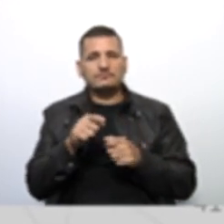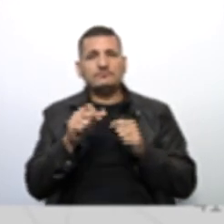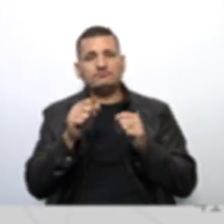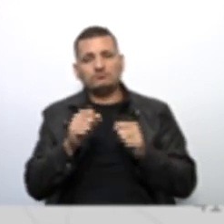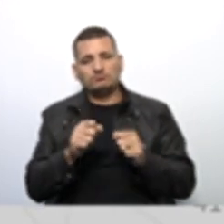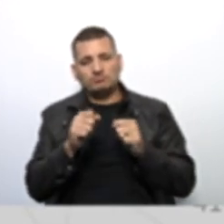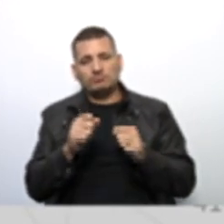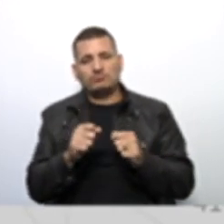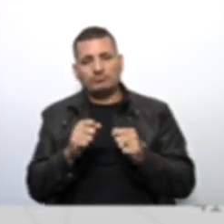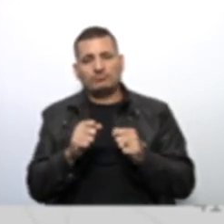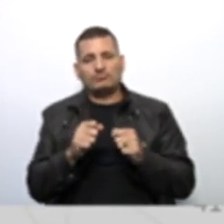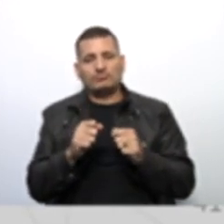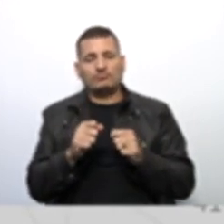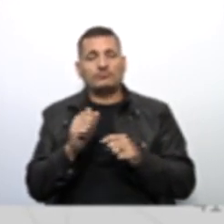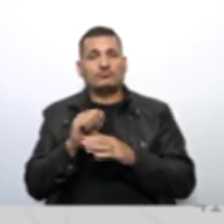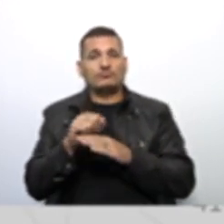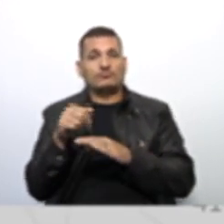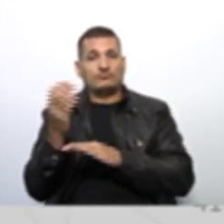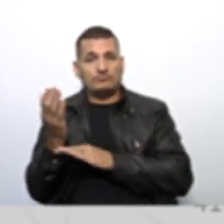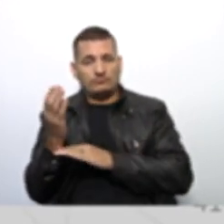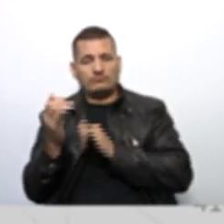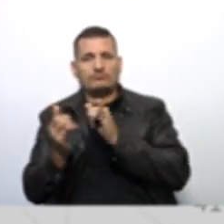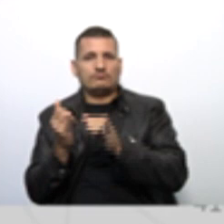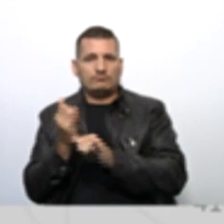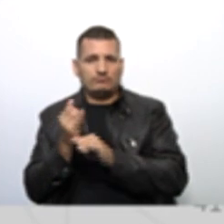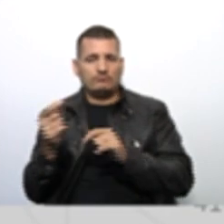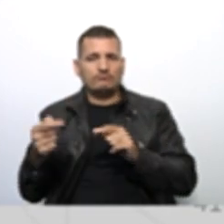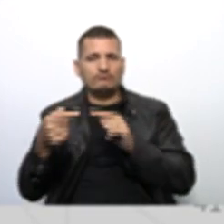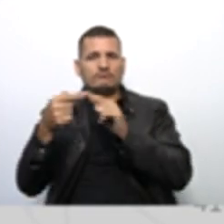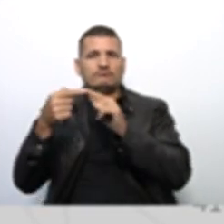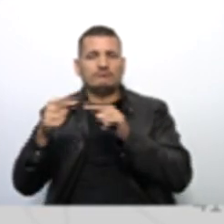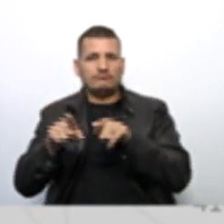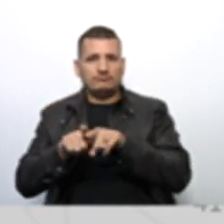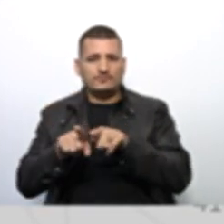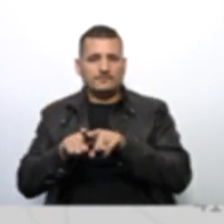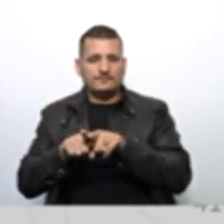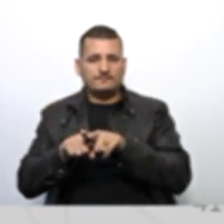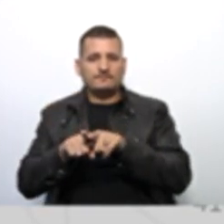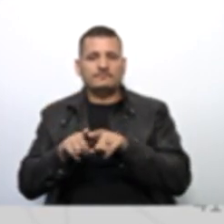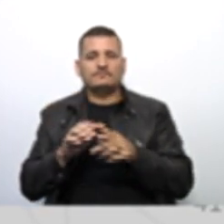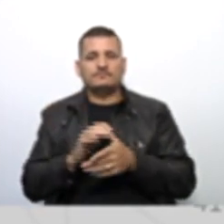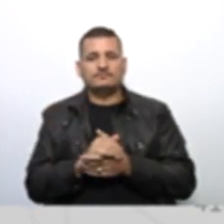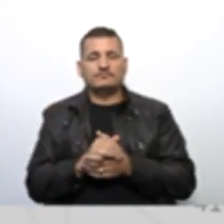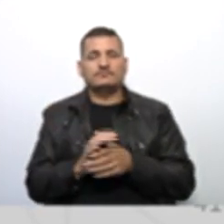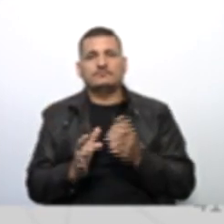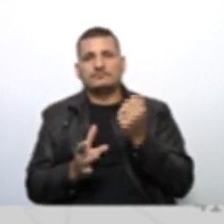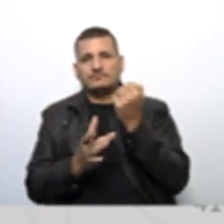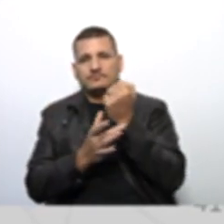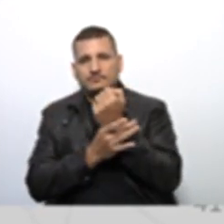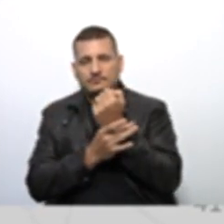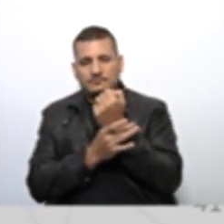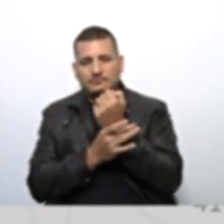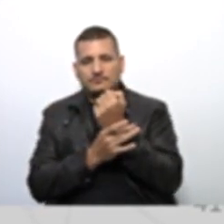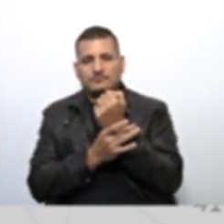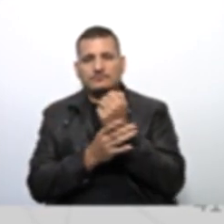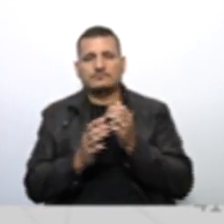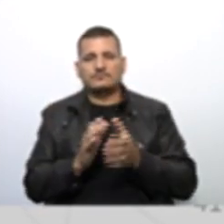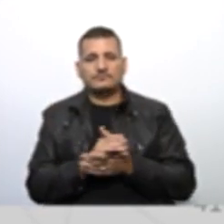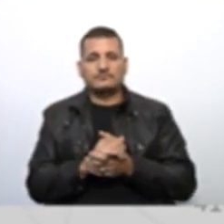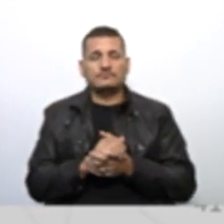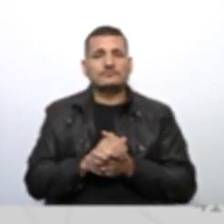ligada a um ambiente externo também, né? A internet, de forma segura. Ou seja,